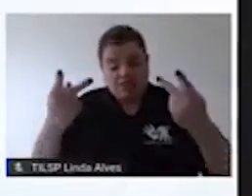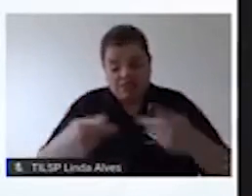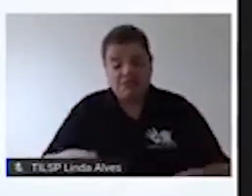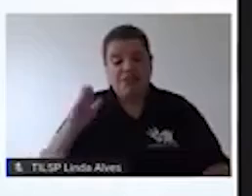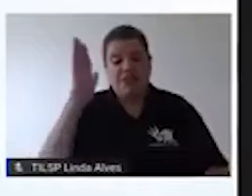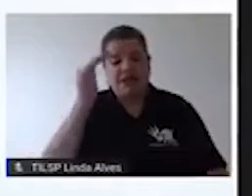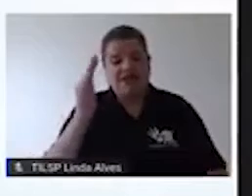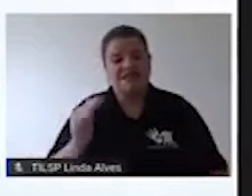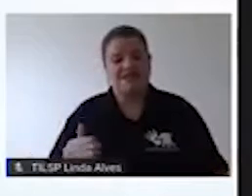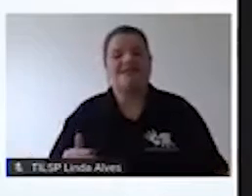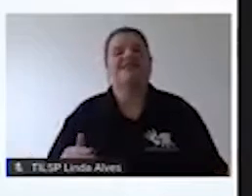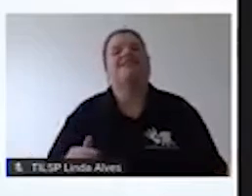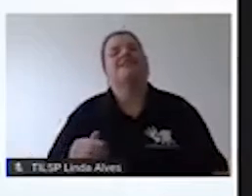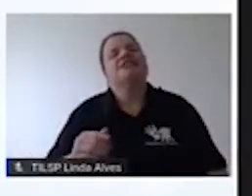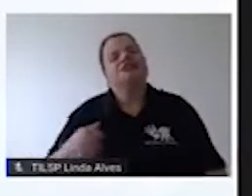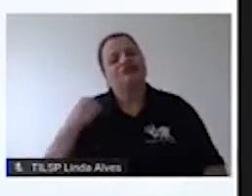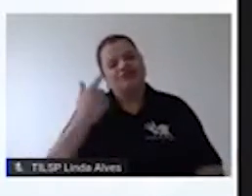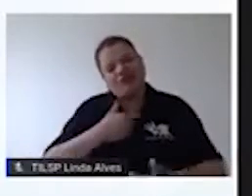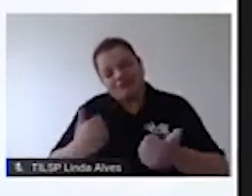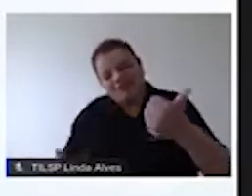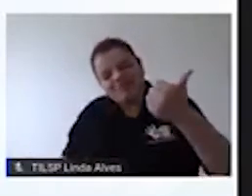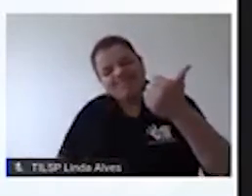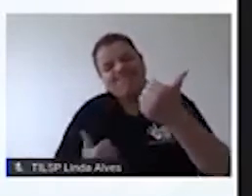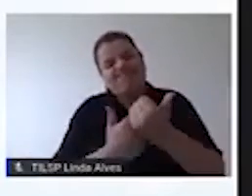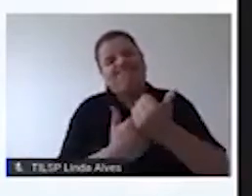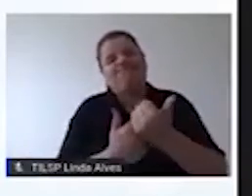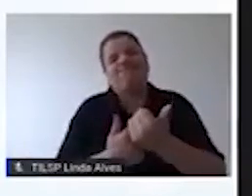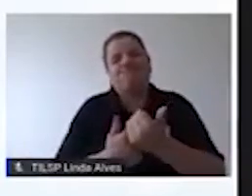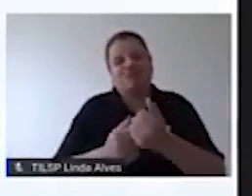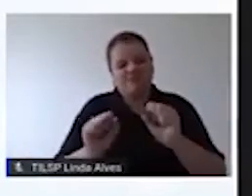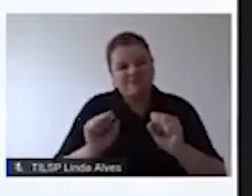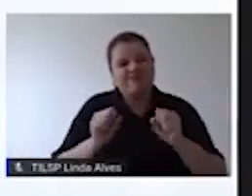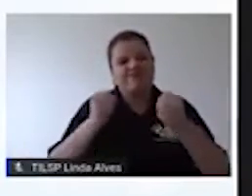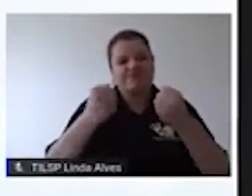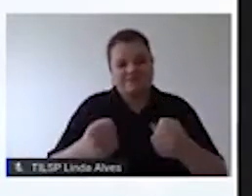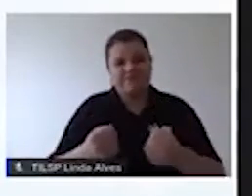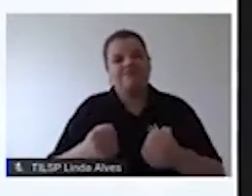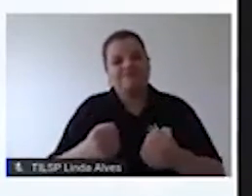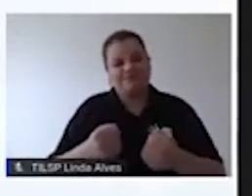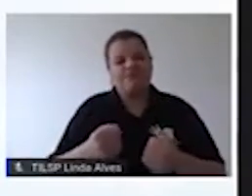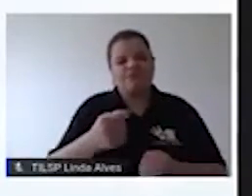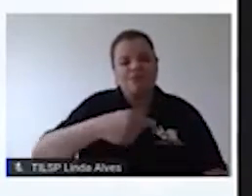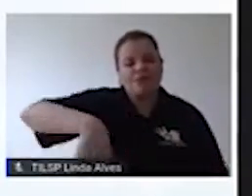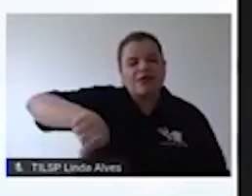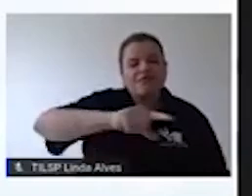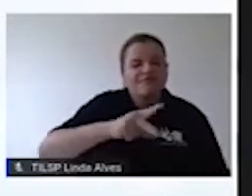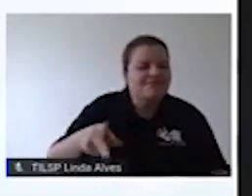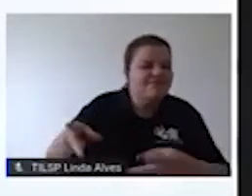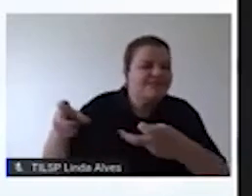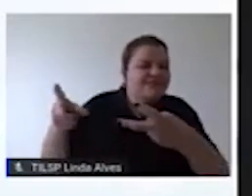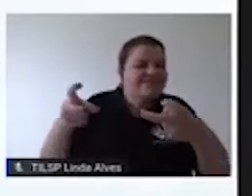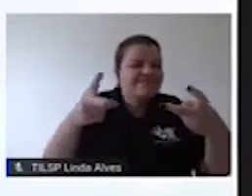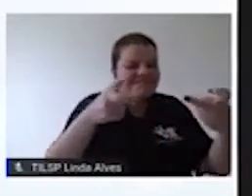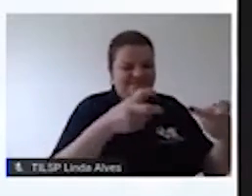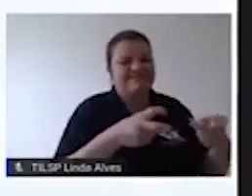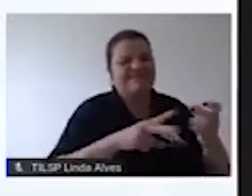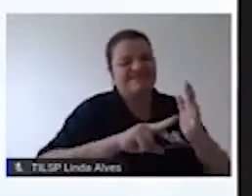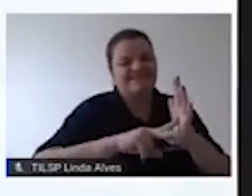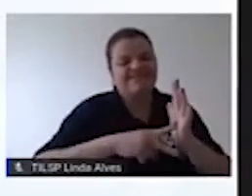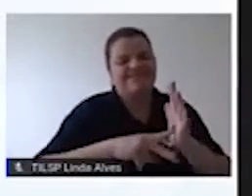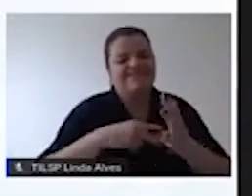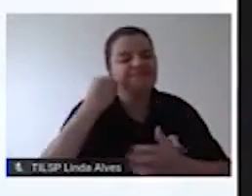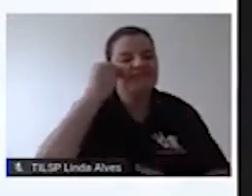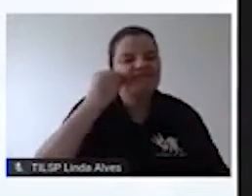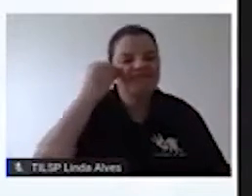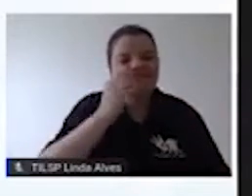para fortalecer mais isso, mais ainda isso, né? Reconhecendo as forças e as